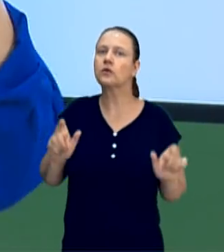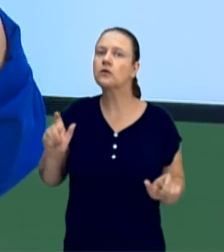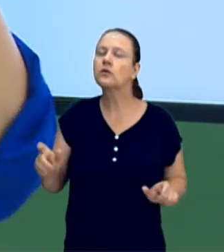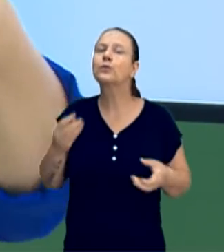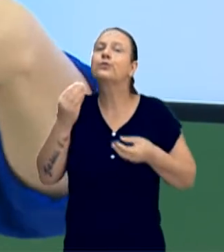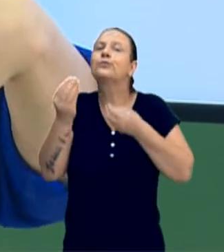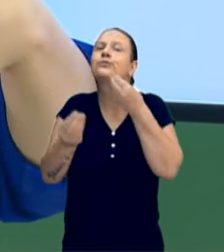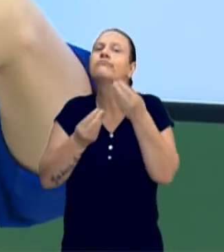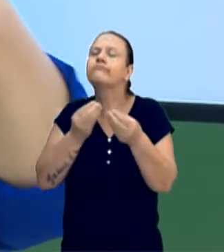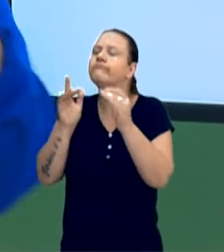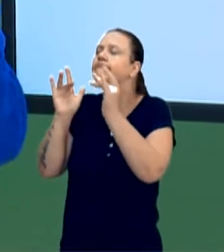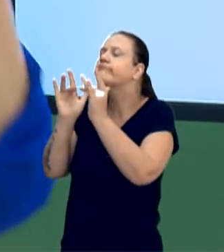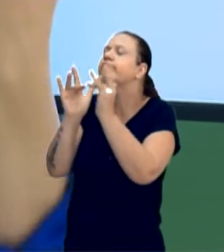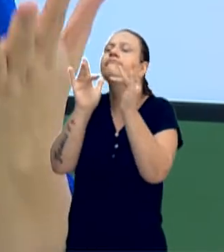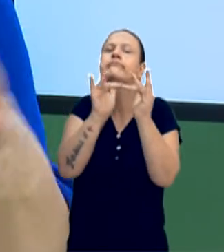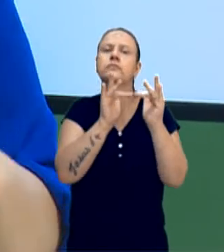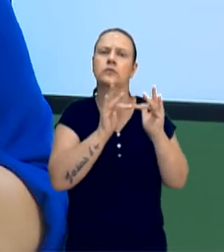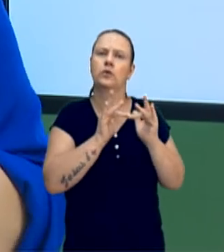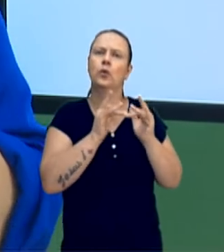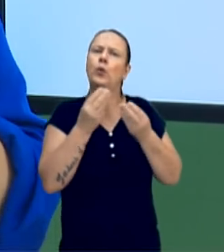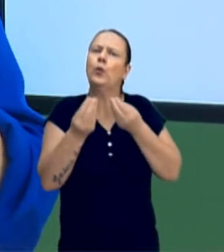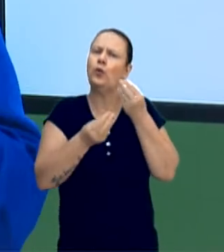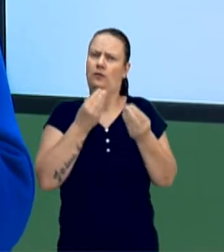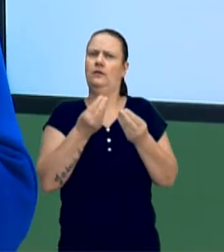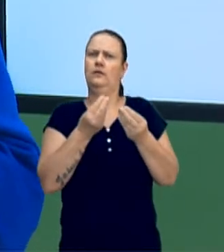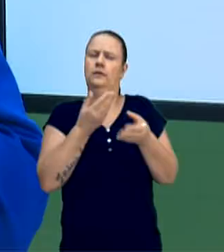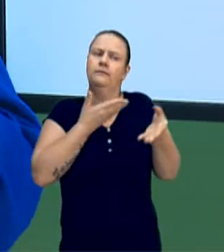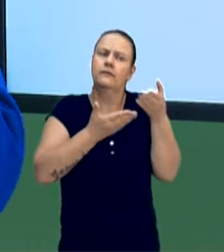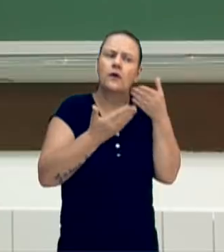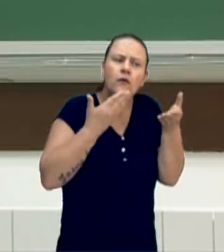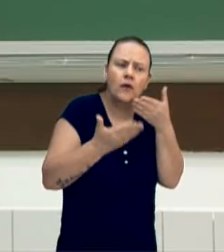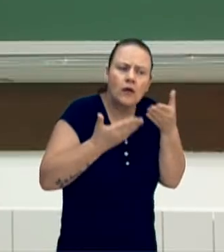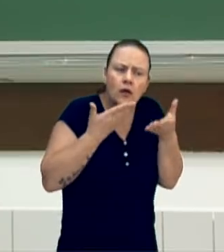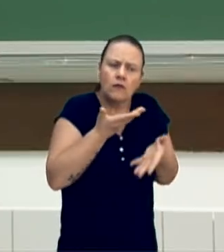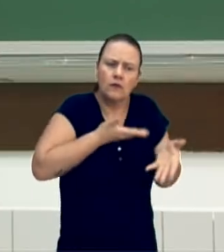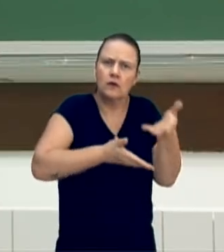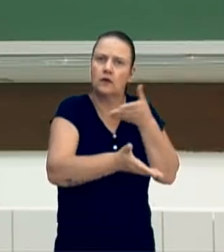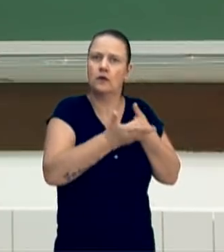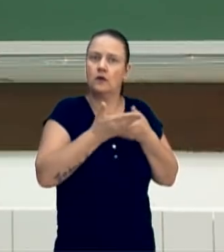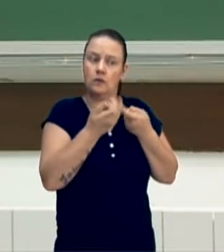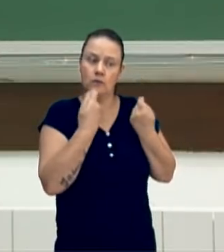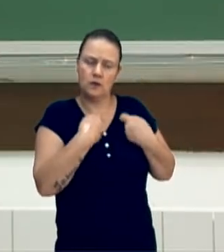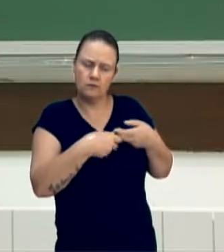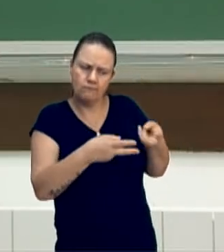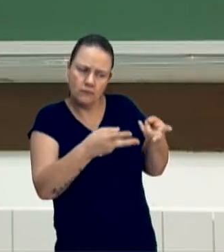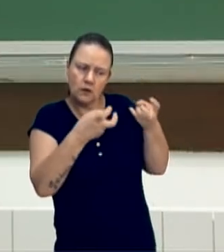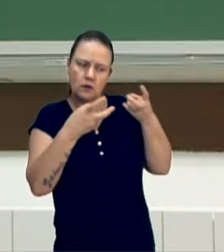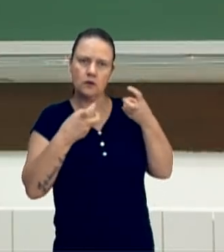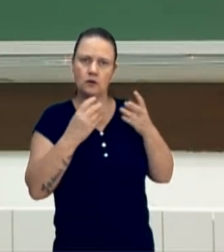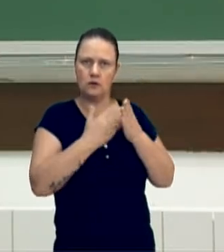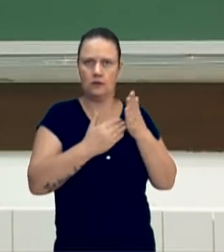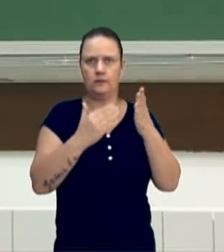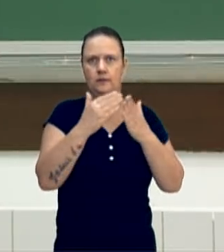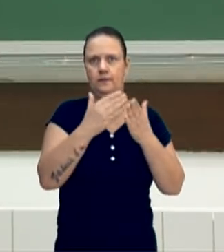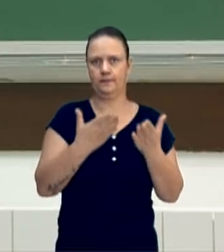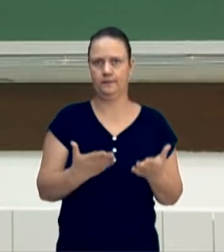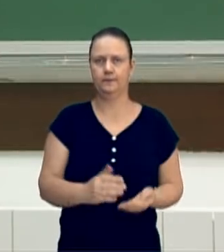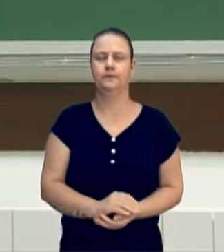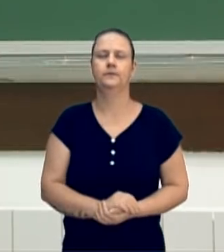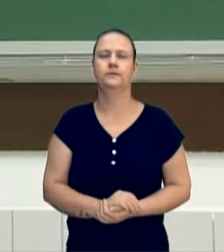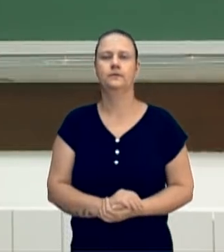como elas são, mas não fisicamente, tudo bem? Aquelas que a gente precisa analisar um pouquinho mais. Olhe